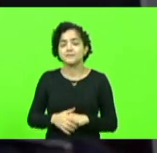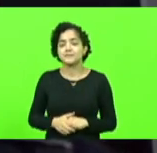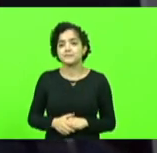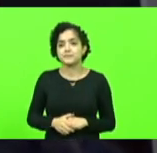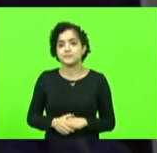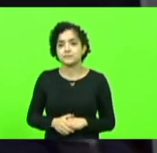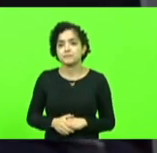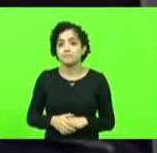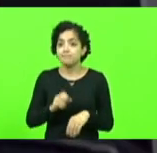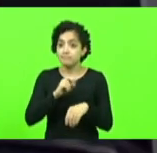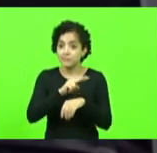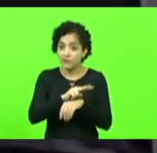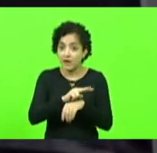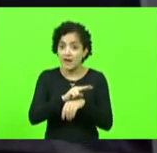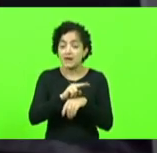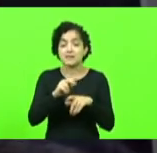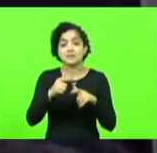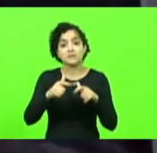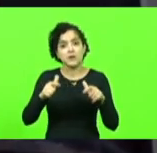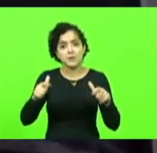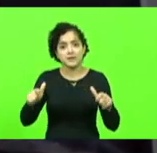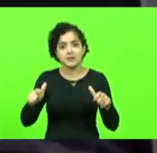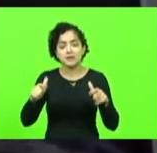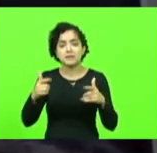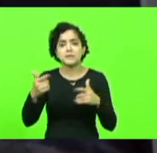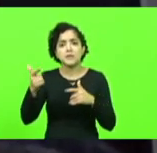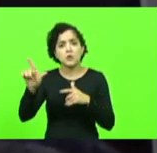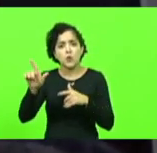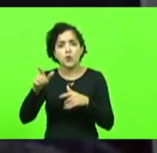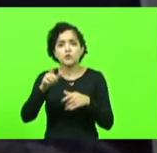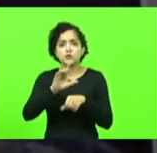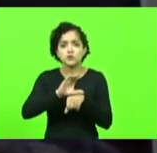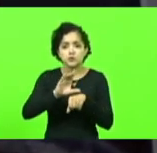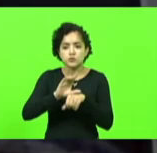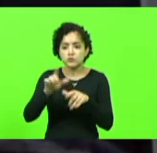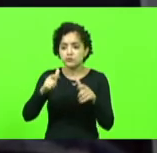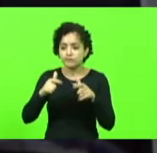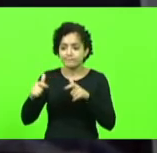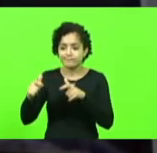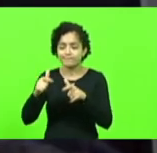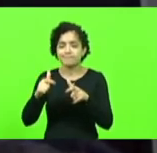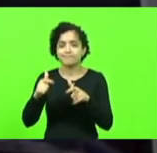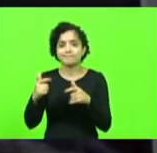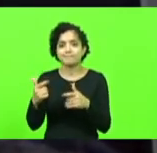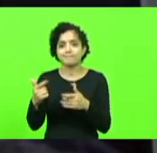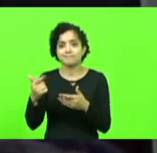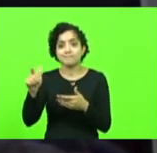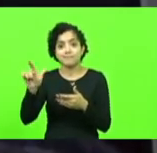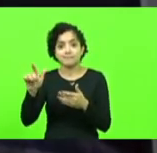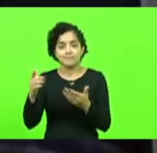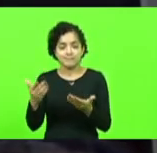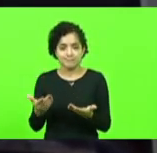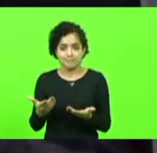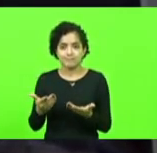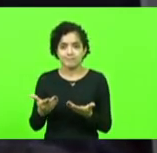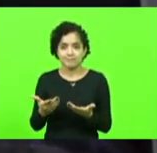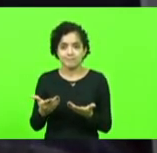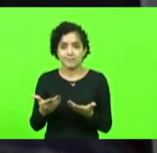mais vagas, e aí também abrir outros cursos em outros locais, né, porque é dessa forma que a gente vai